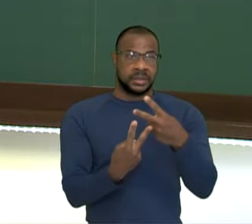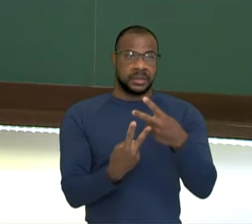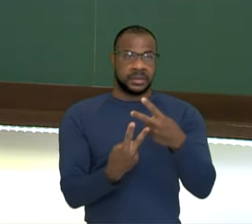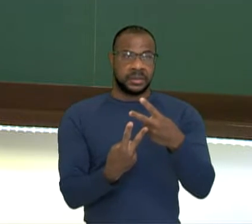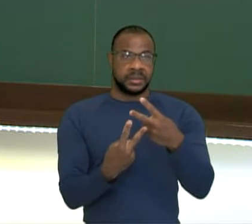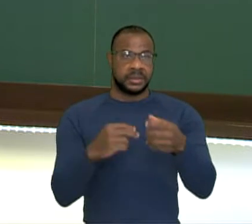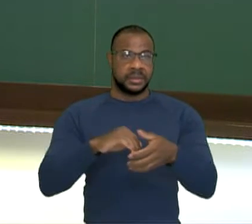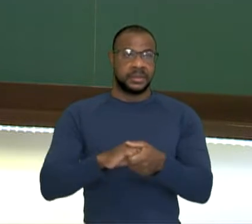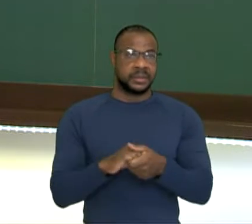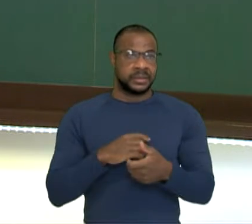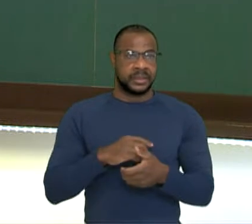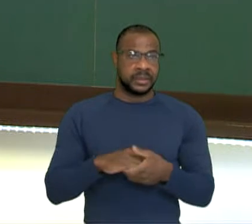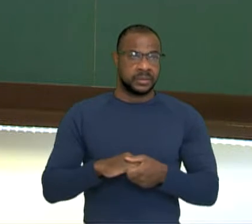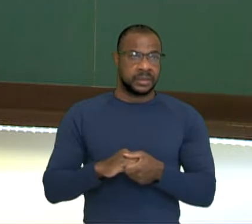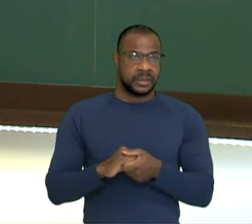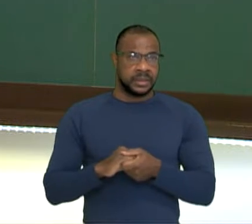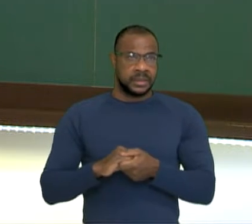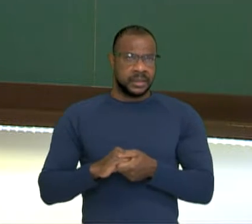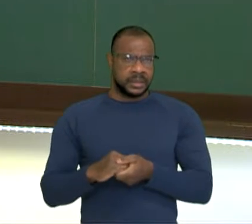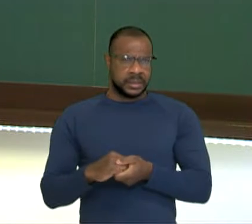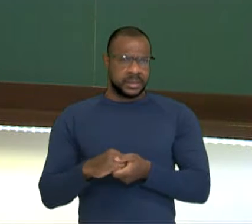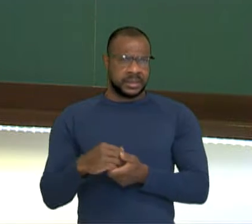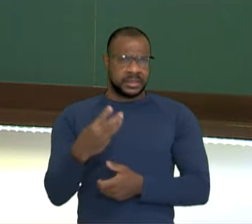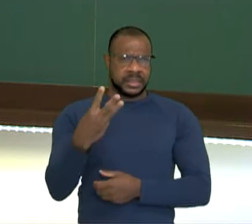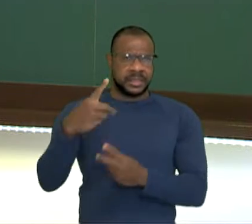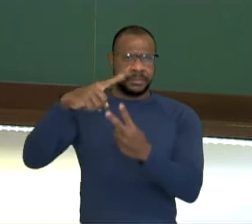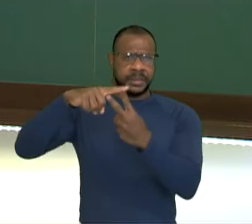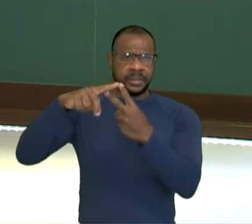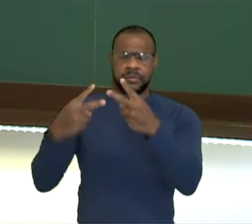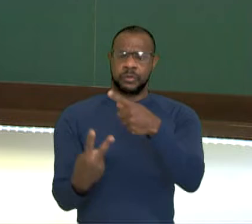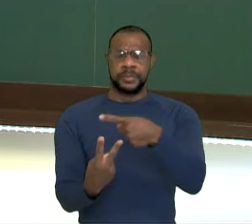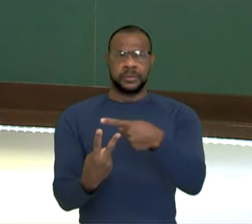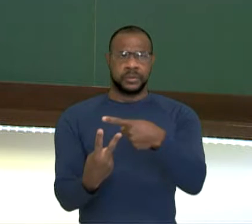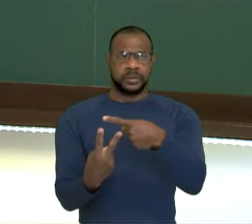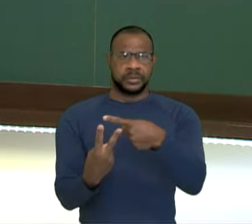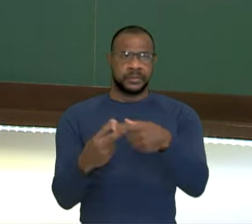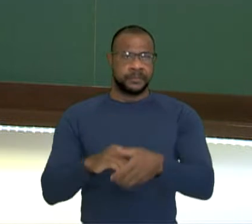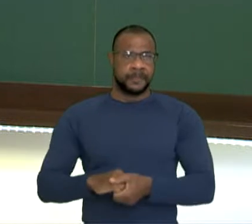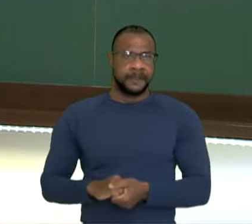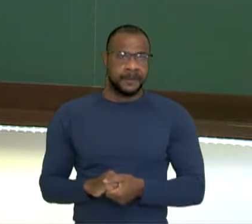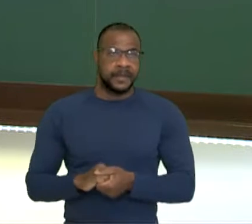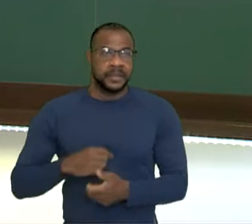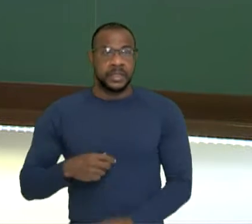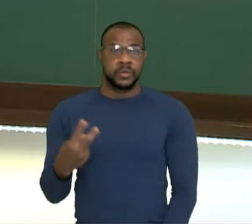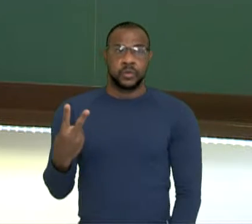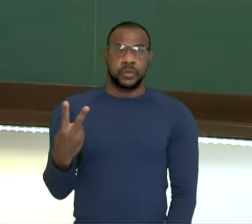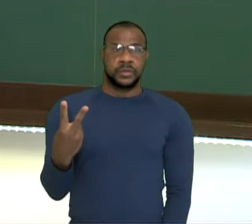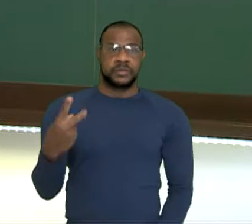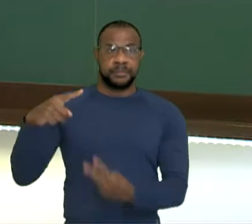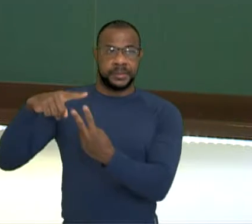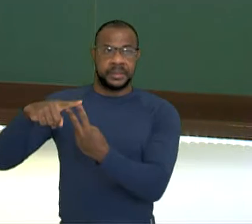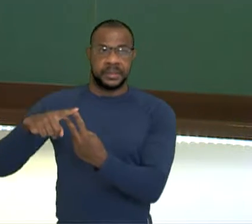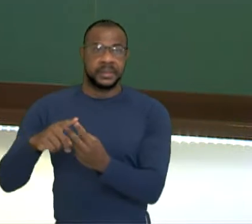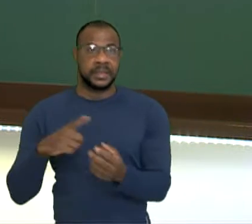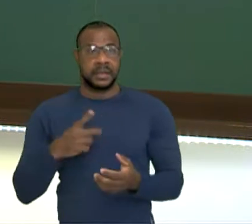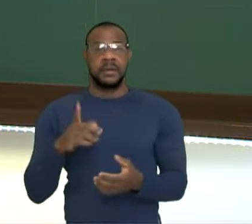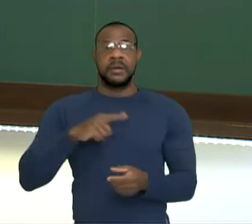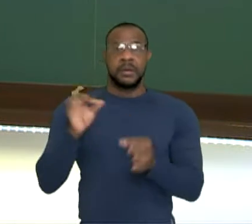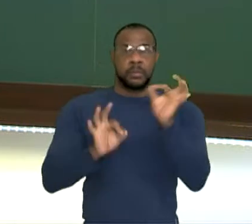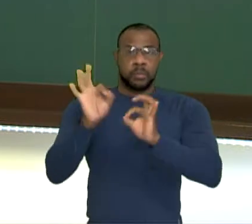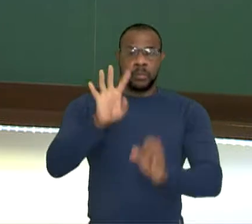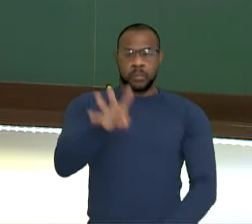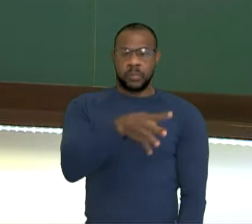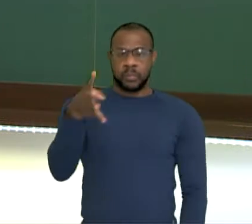sobre 2 e finalizo o meu período completo em 2π. Com estes valores, montamos uma tabela